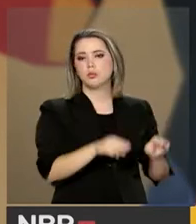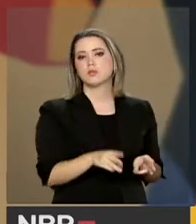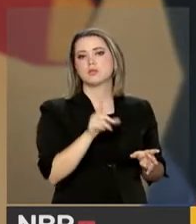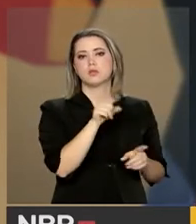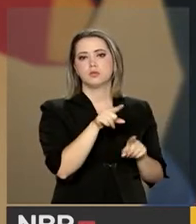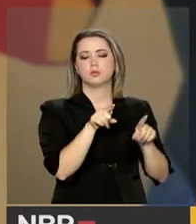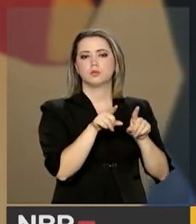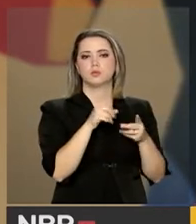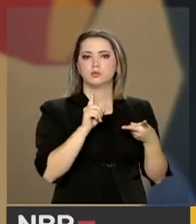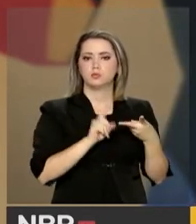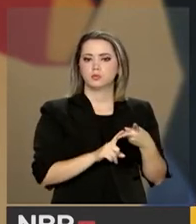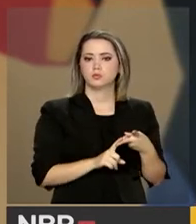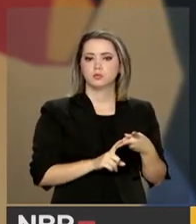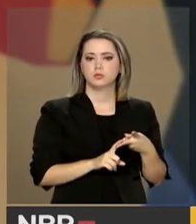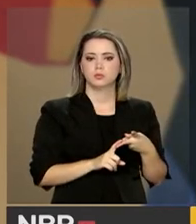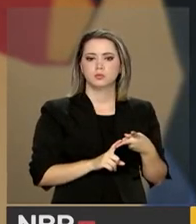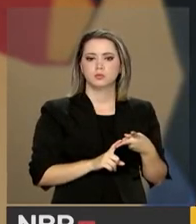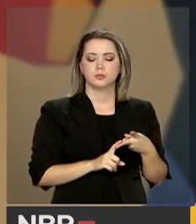instituições, como